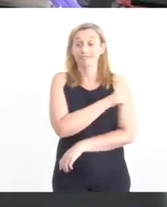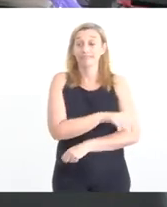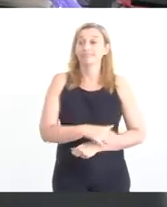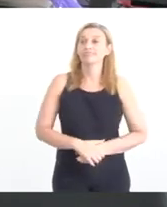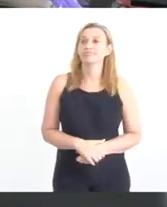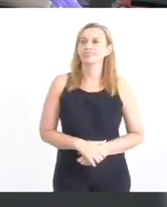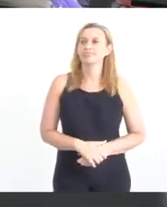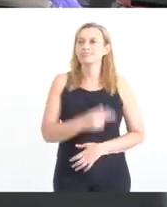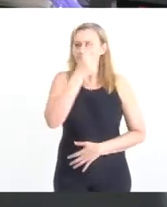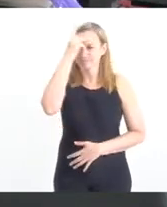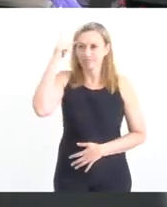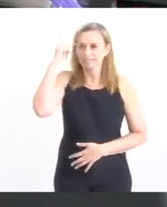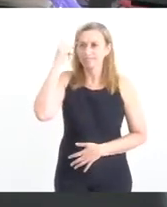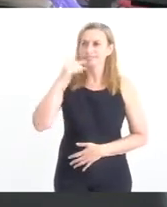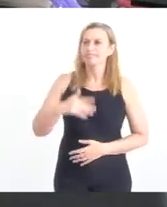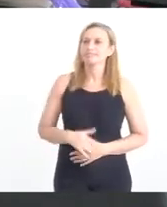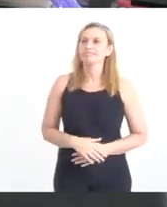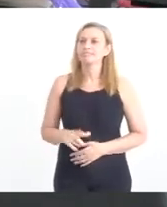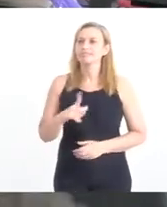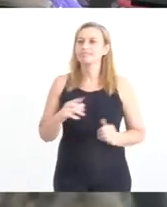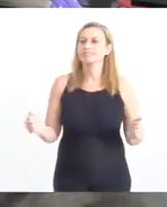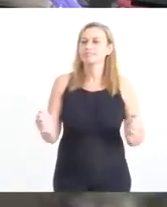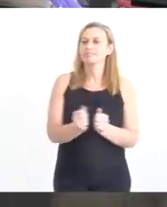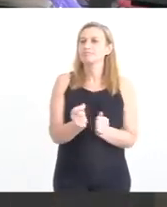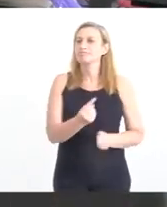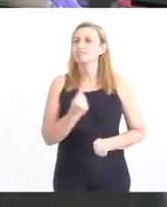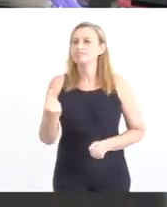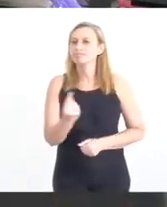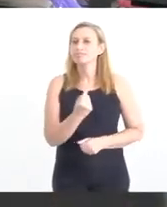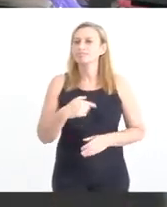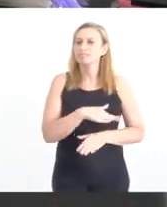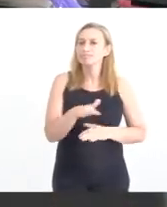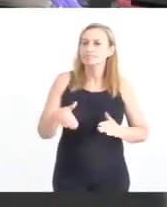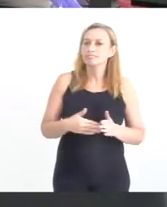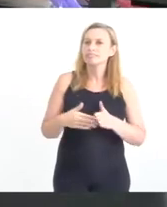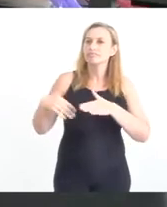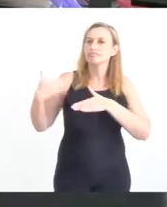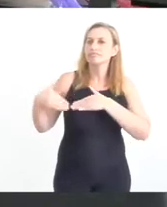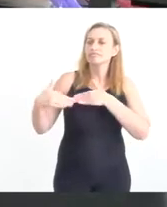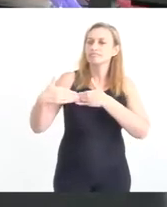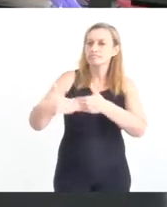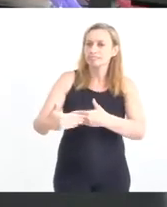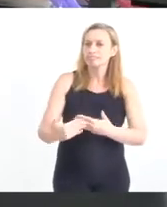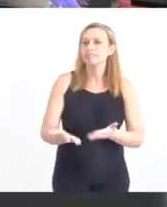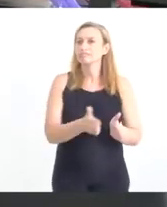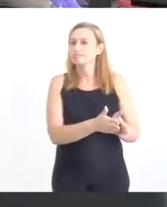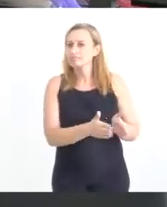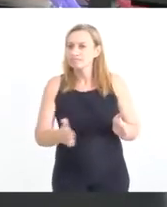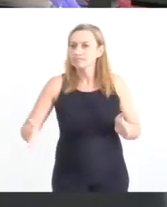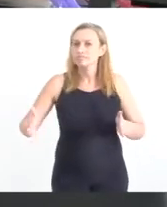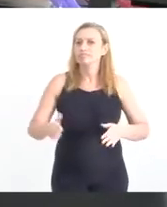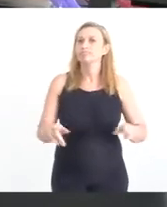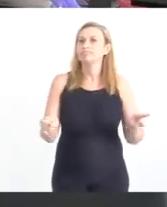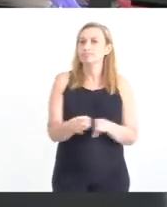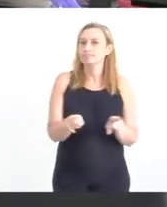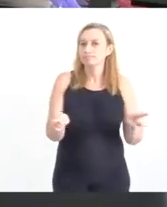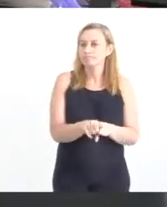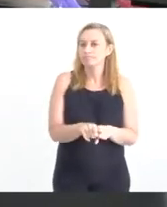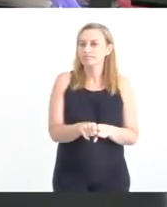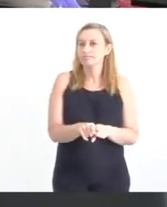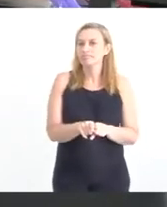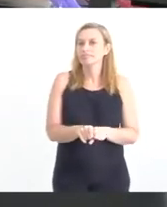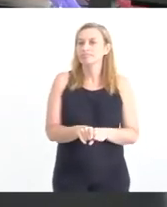de Janeiro pessoas que estiveram conosco em toda essa trajetória em toda esse caminho também